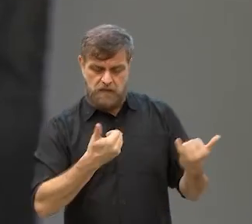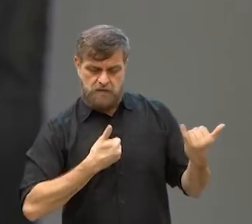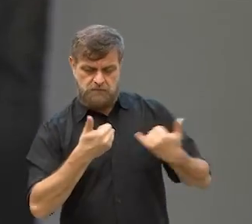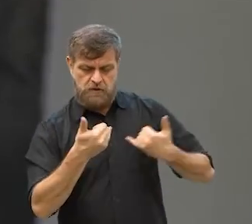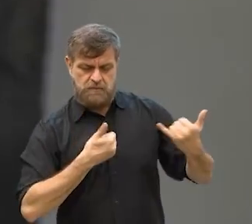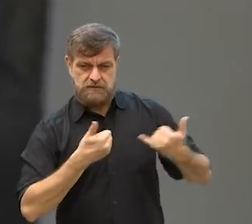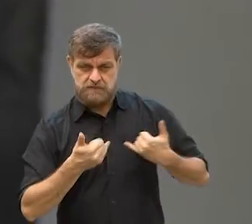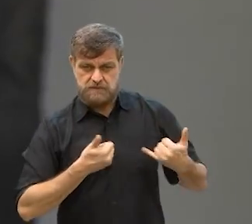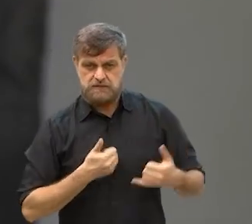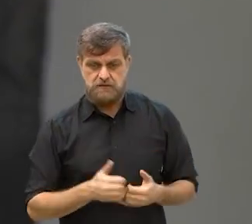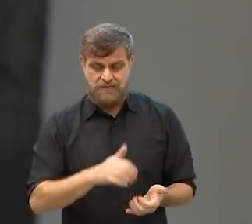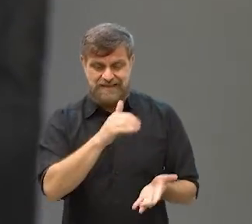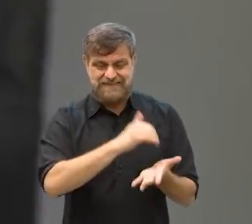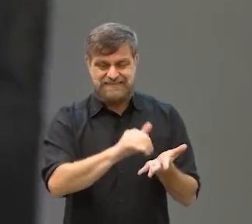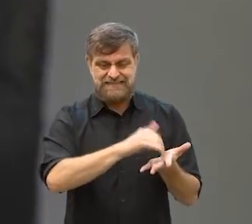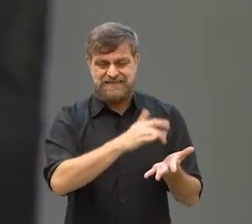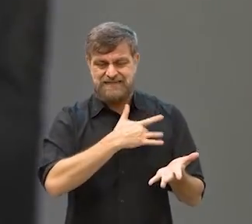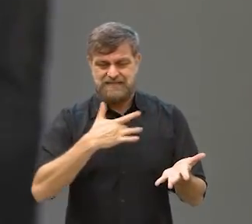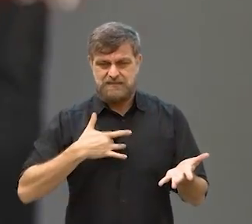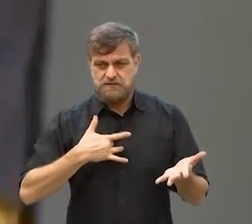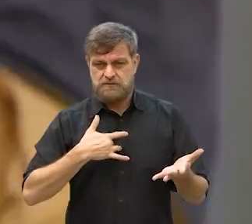nos foi passada pela secretaria,